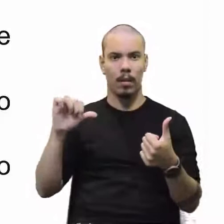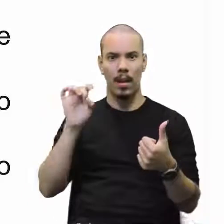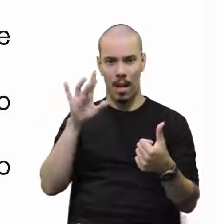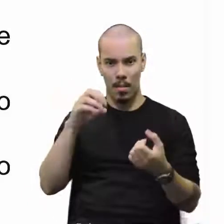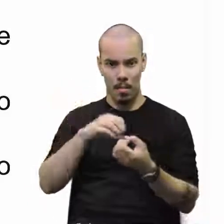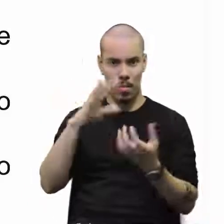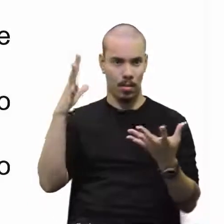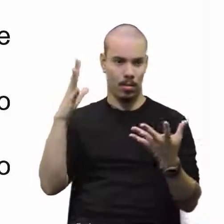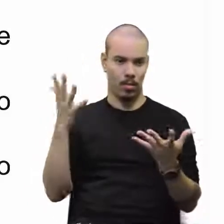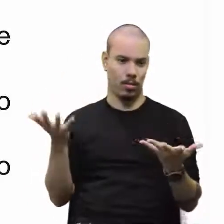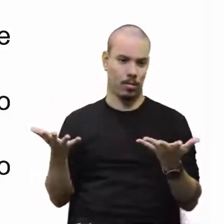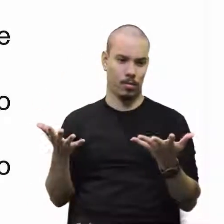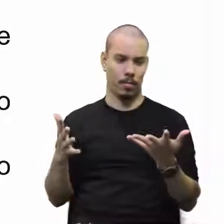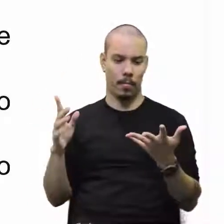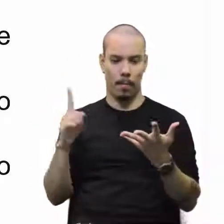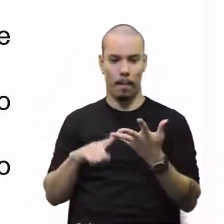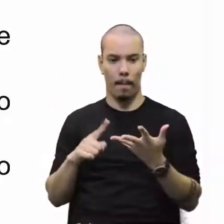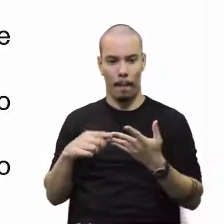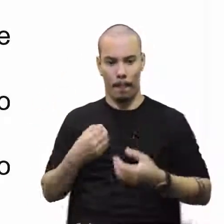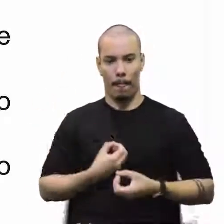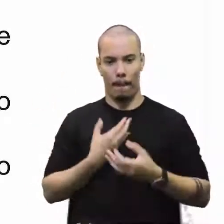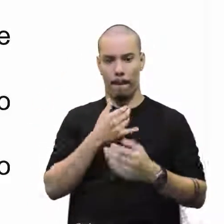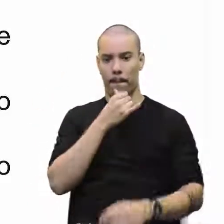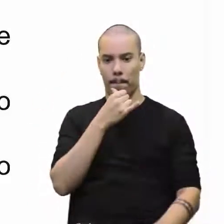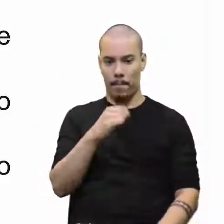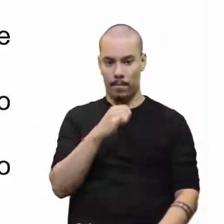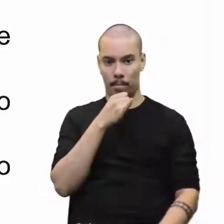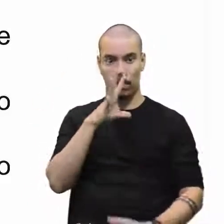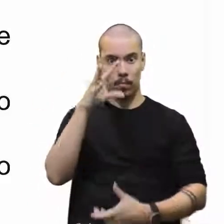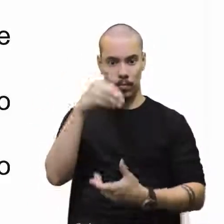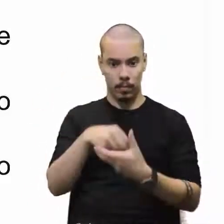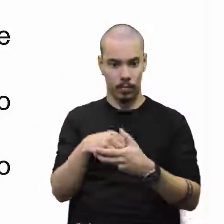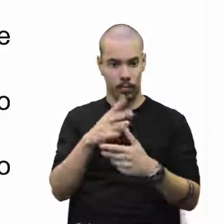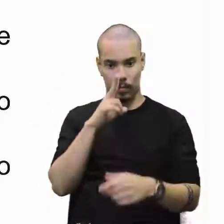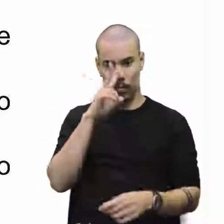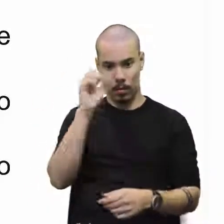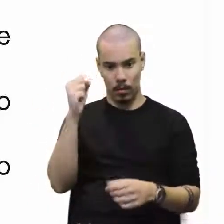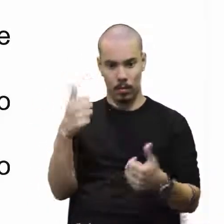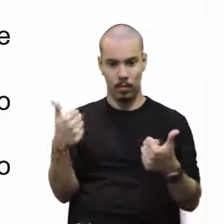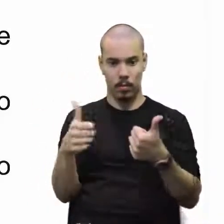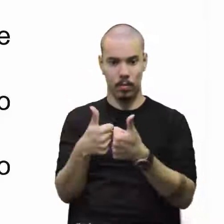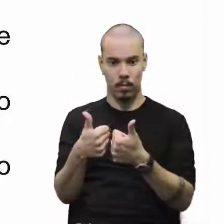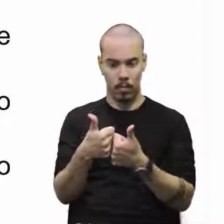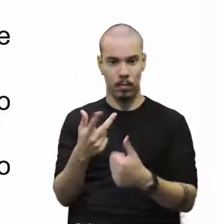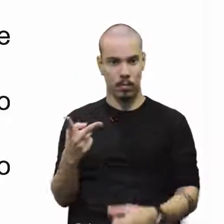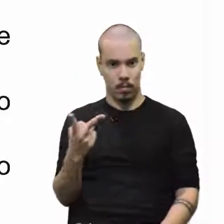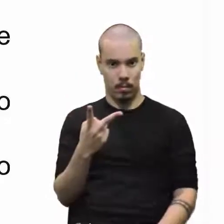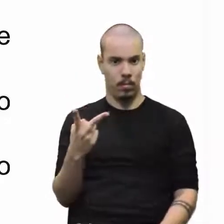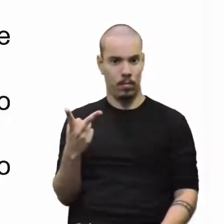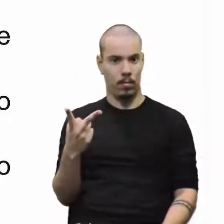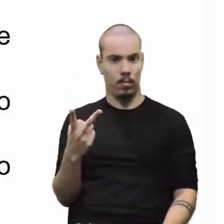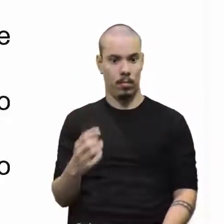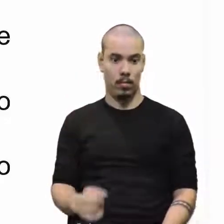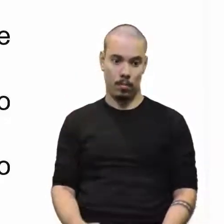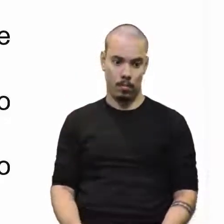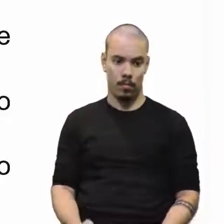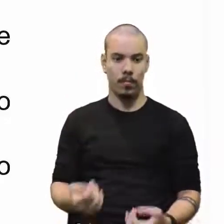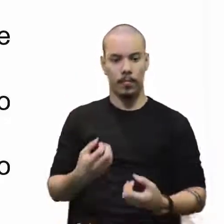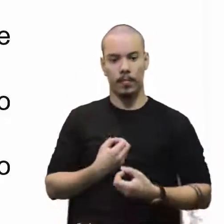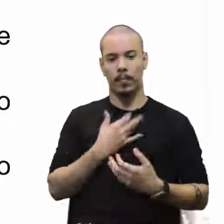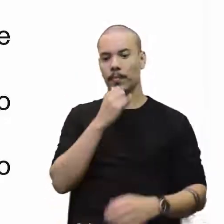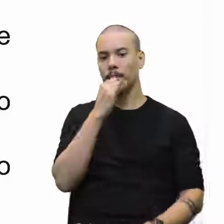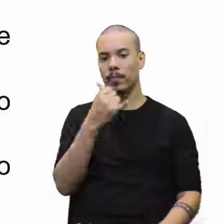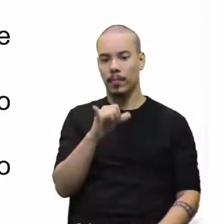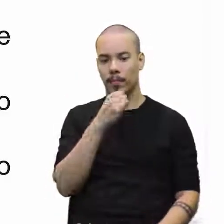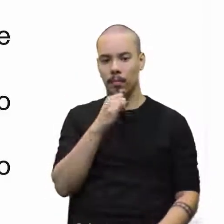né? Aí aloprou. Produz corrente elétrica no anel, causando uma força de atração entre o anel e o ímã. Produz corrente